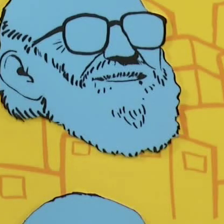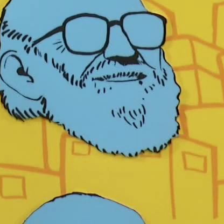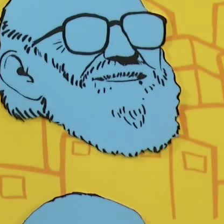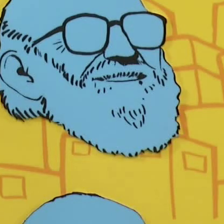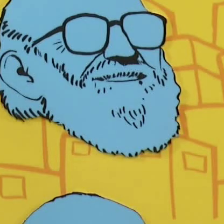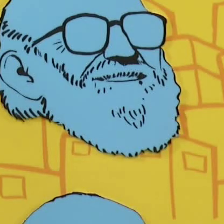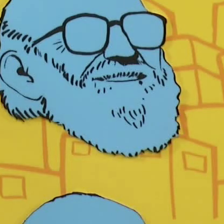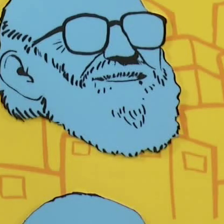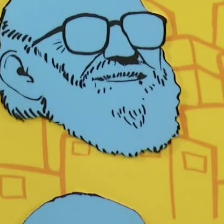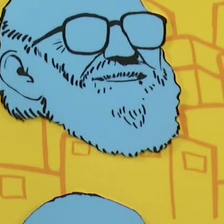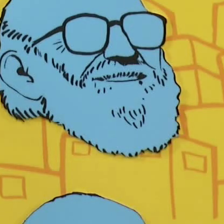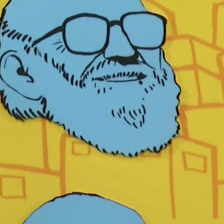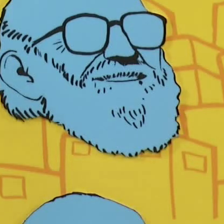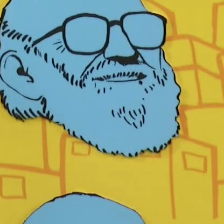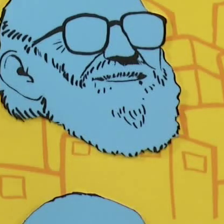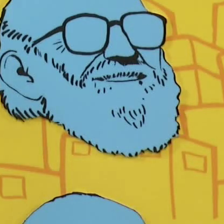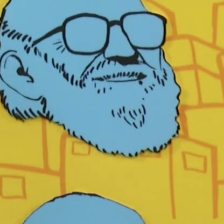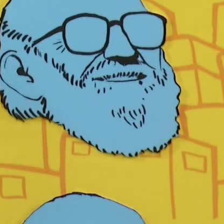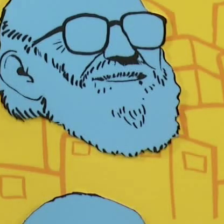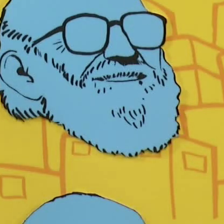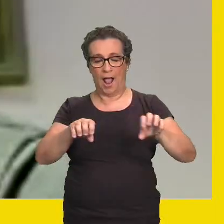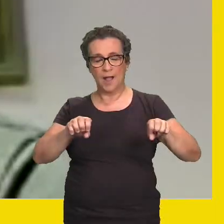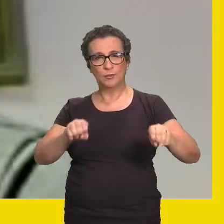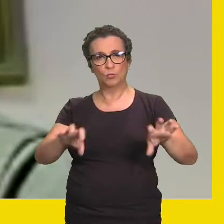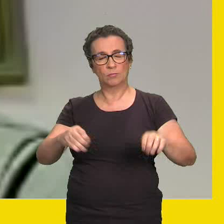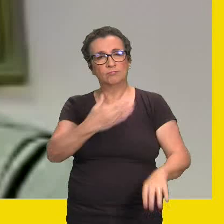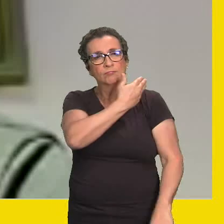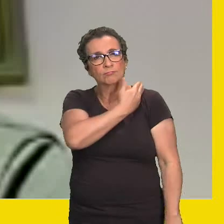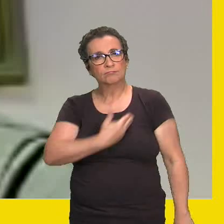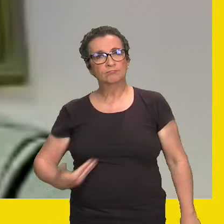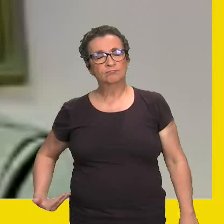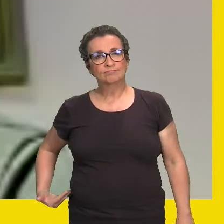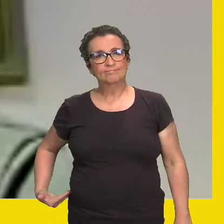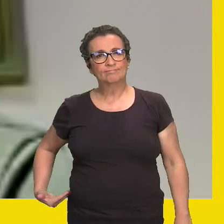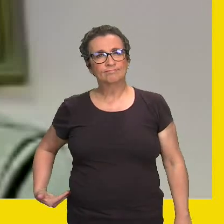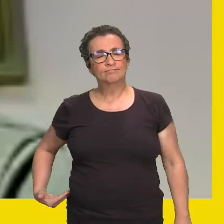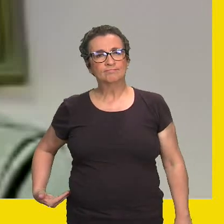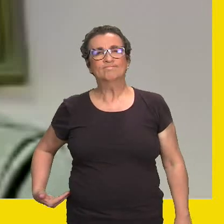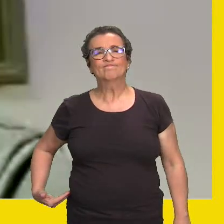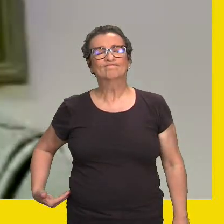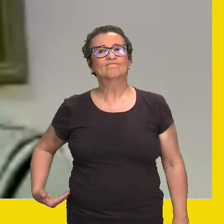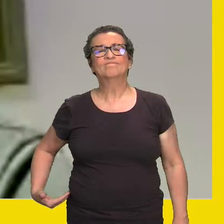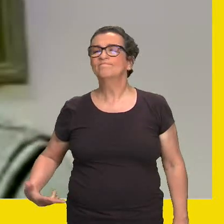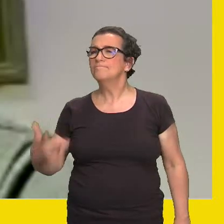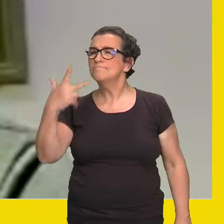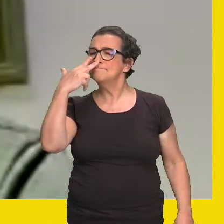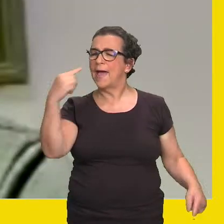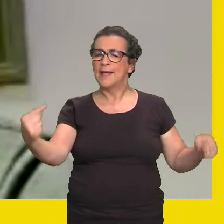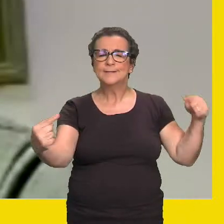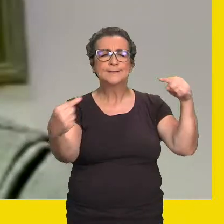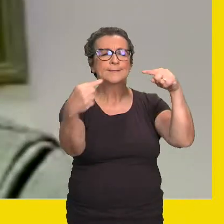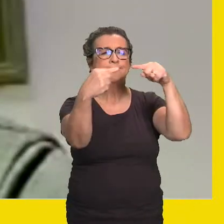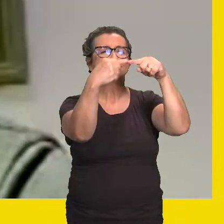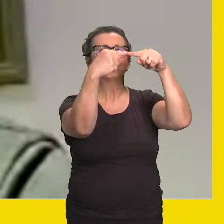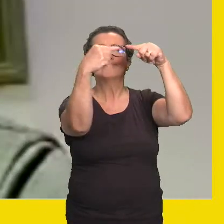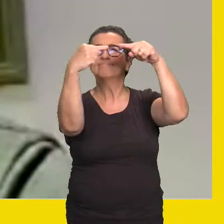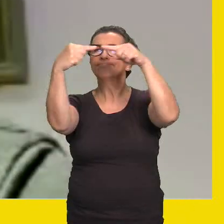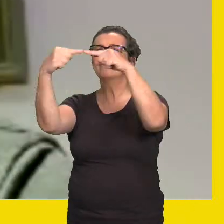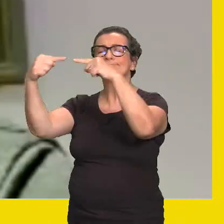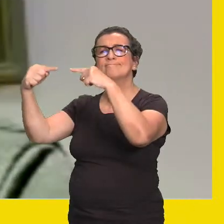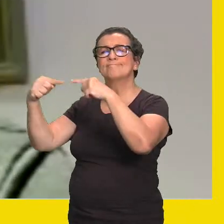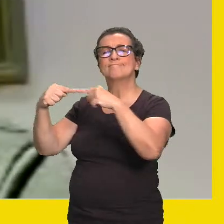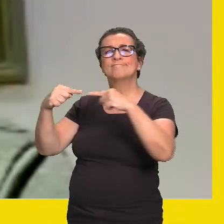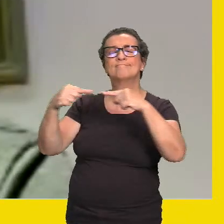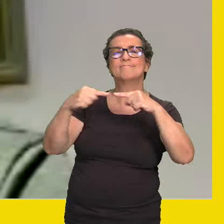leitura. A educação pública tende a configurar-se cada vez mais como